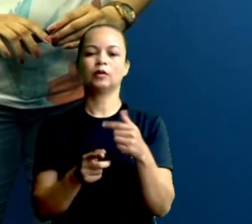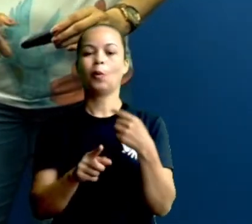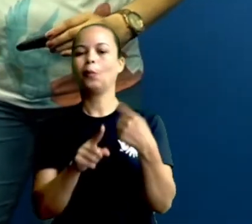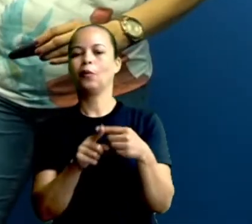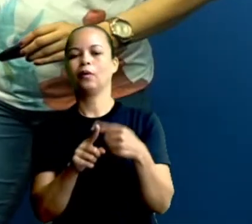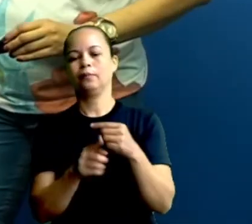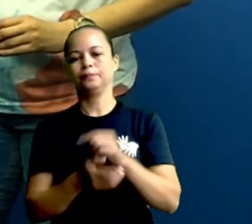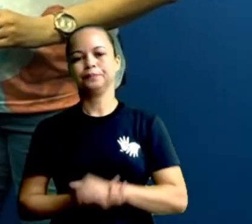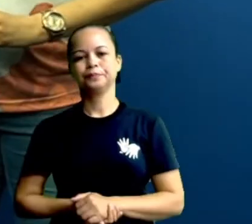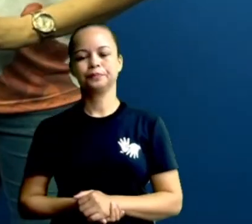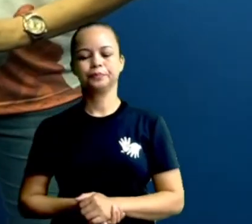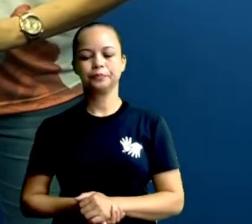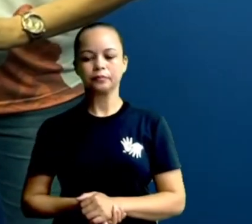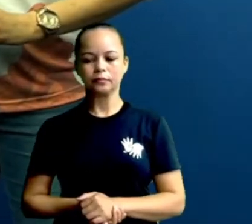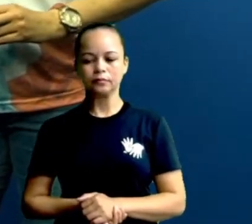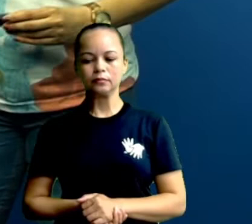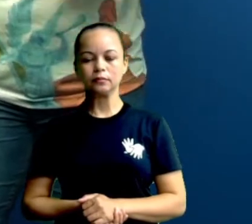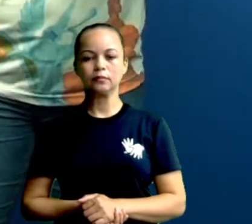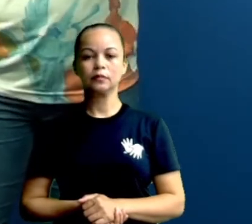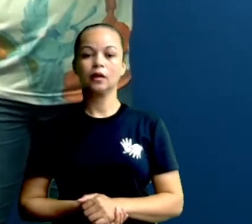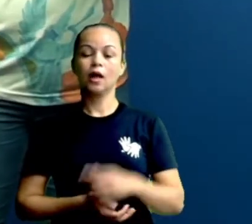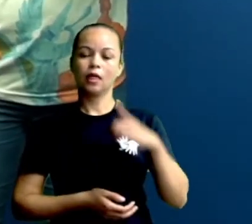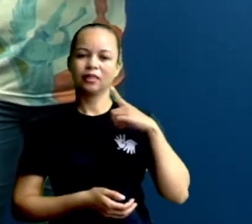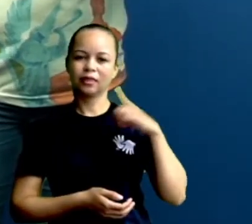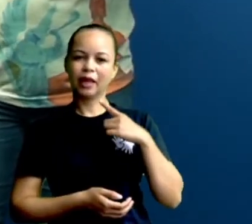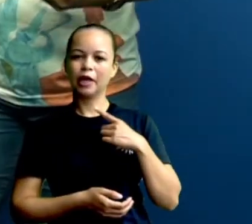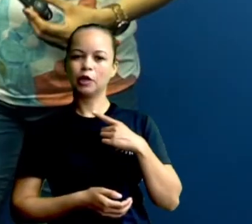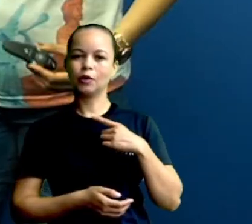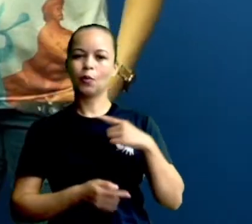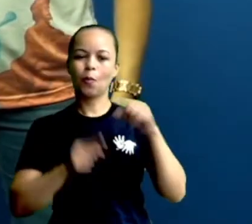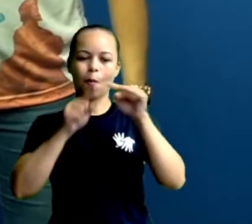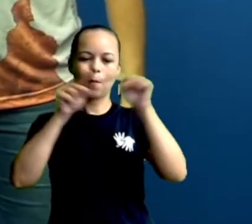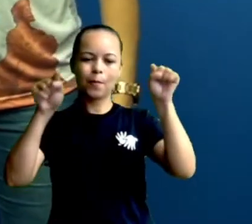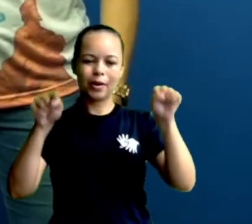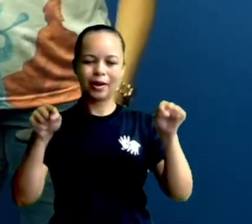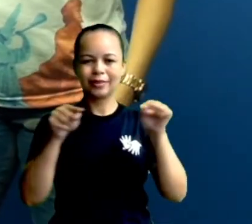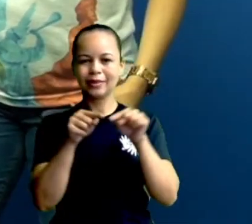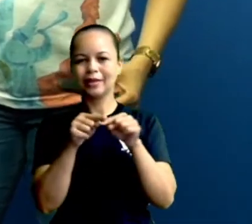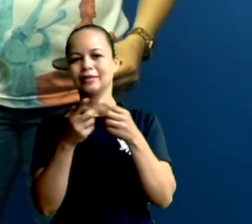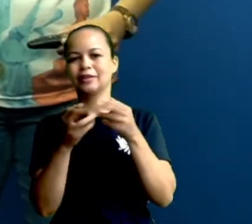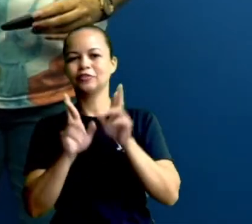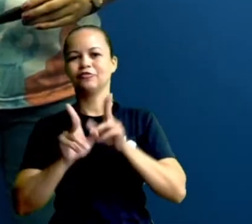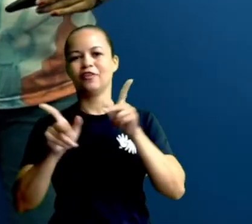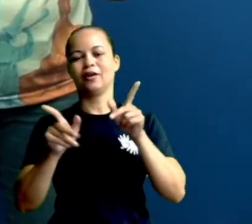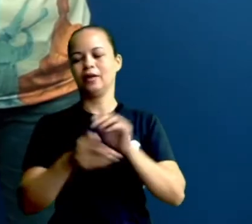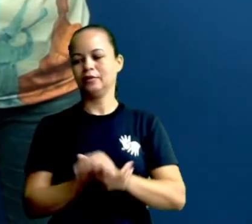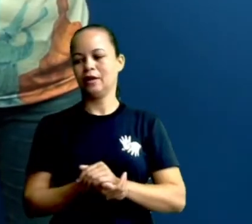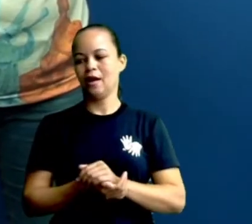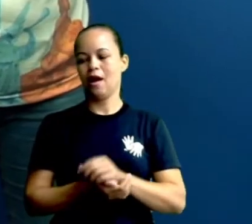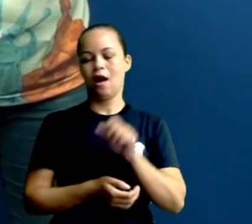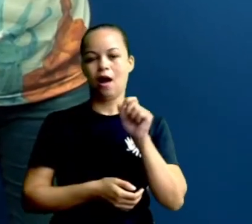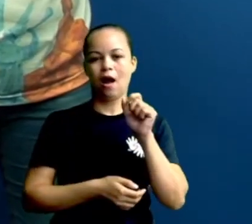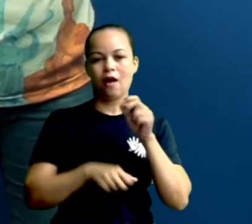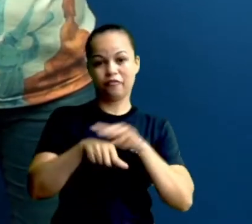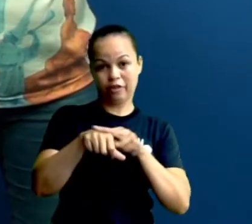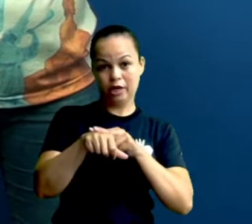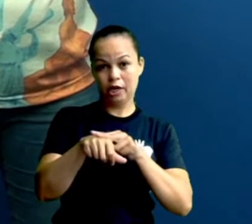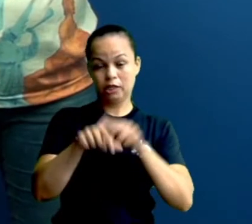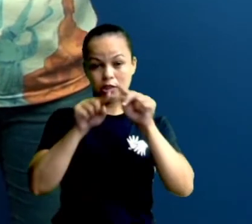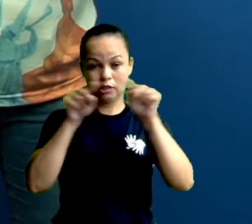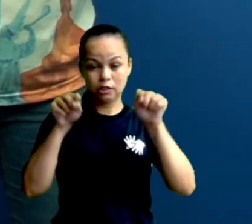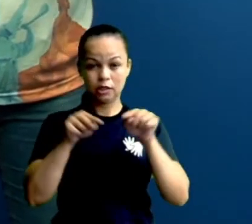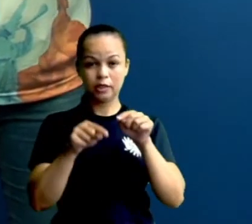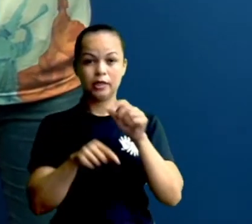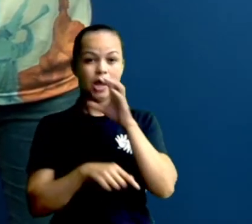iguais? Porque eu tenho medidas diferentes. A verde com a laranja, por exemplo, não são